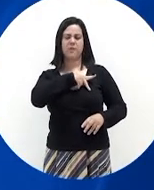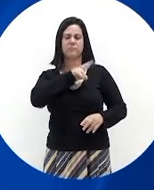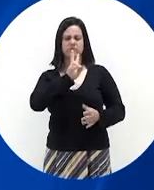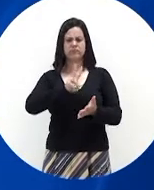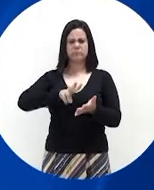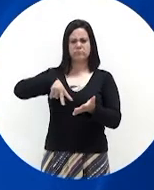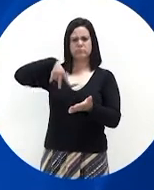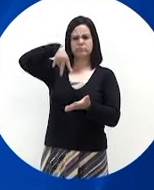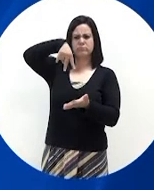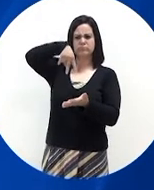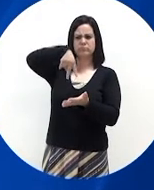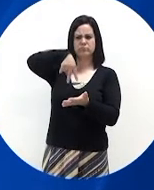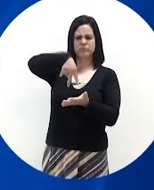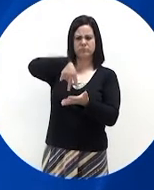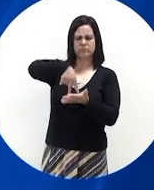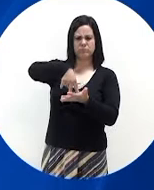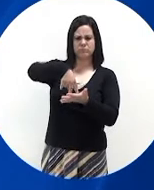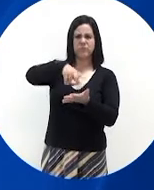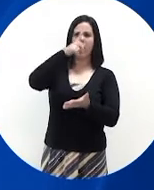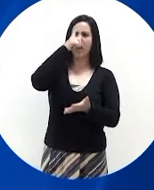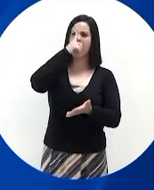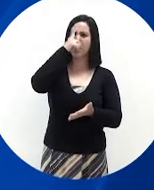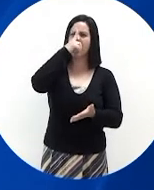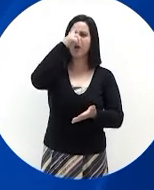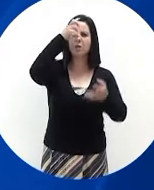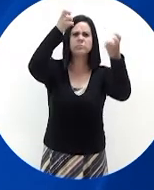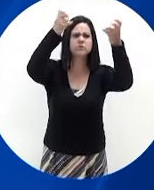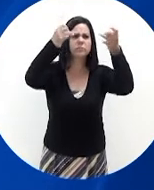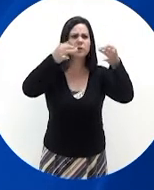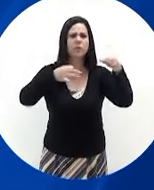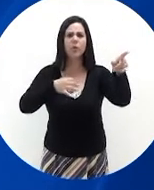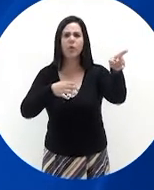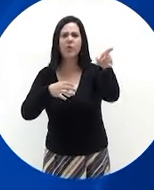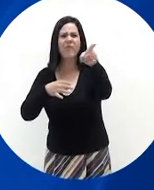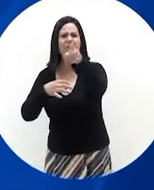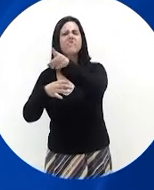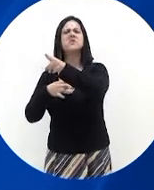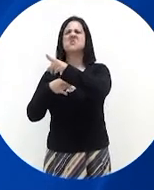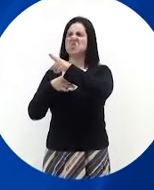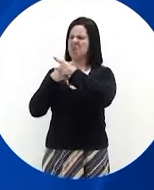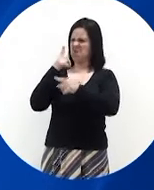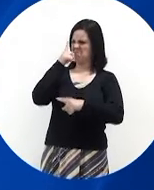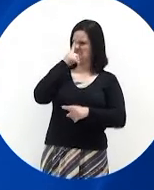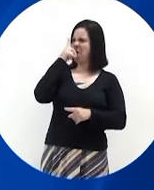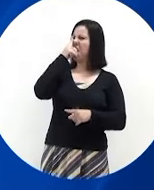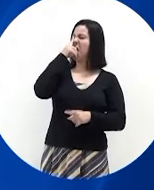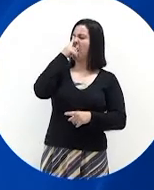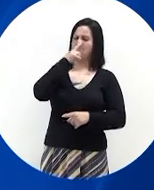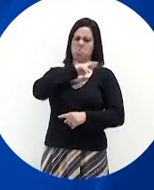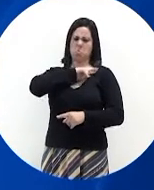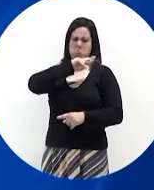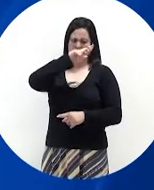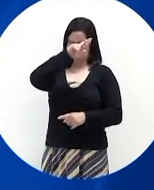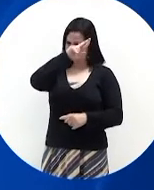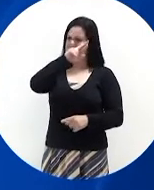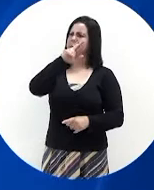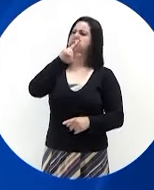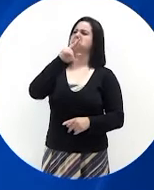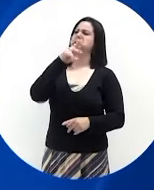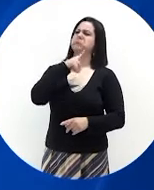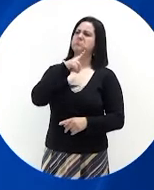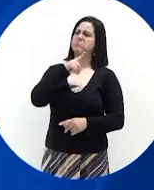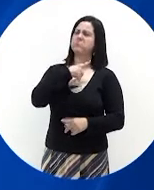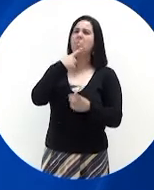na reunião do Areópago e disse: Atenienses, vejo que em todos os aspectos vocês são muito